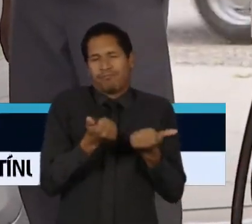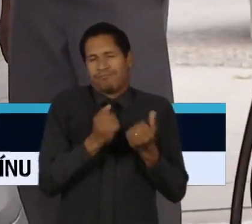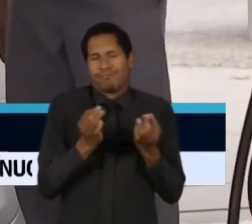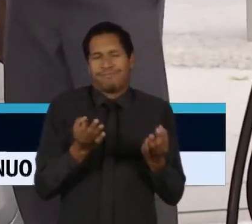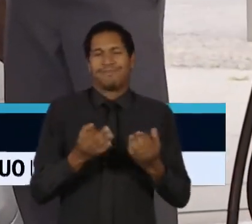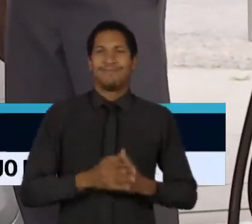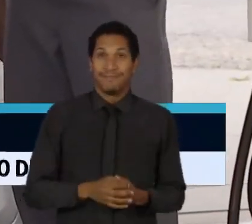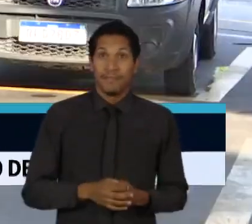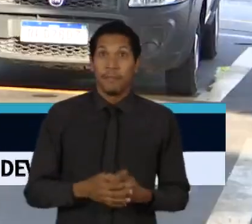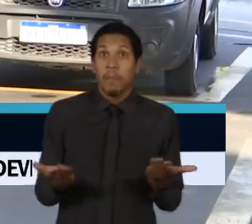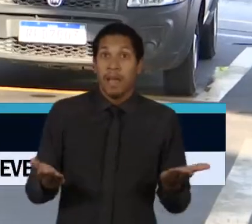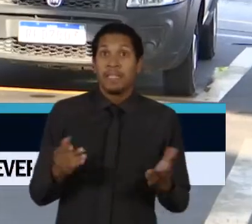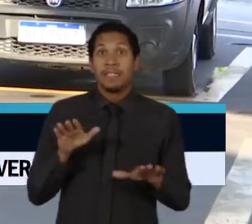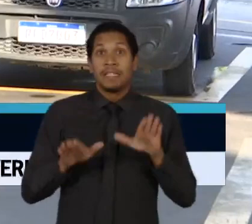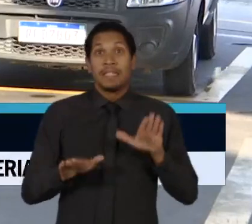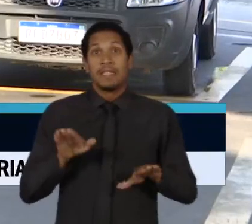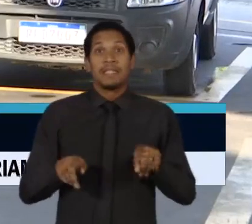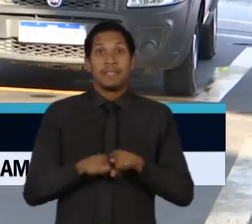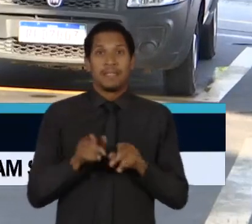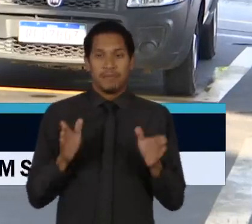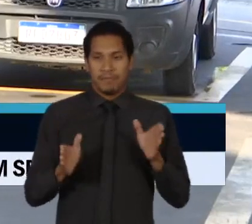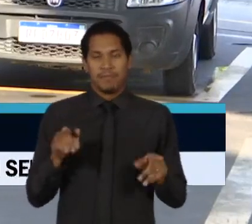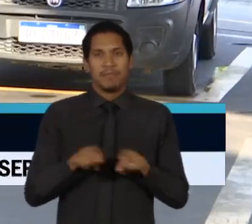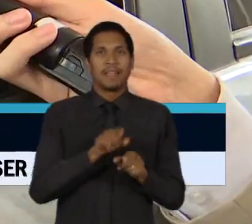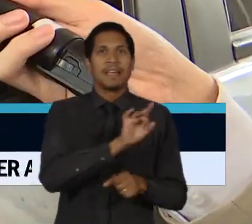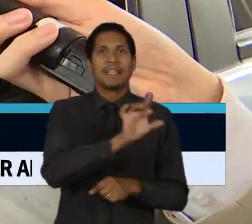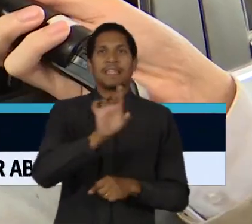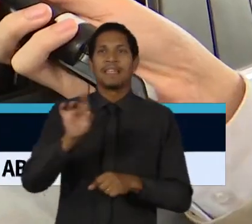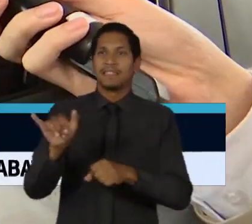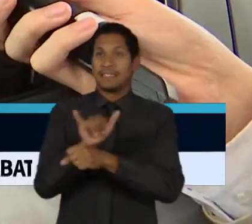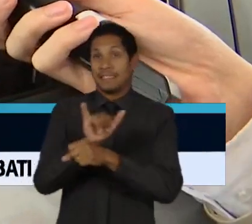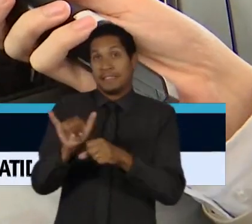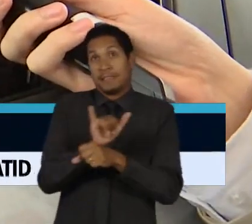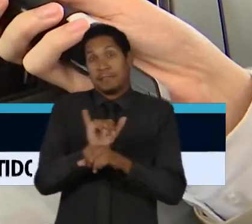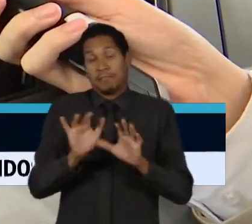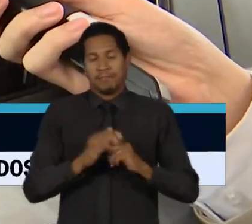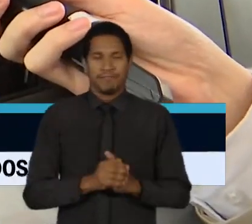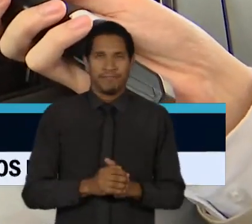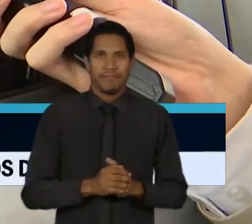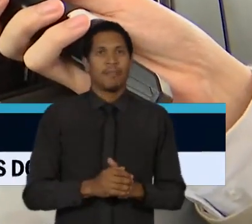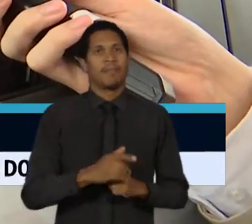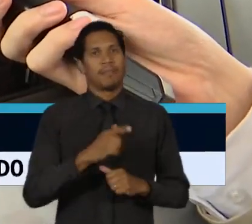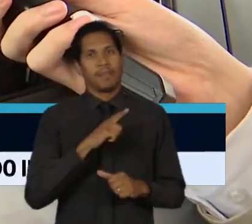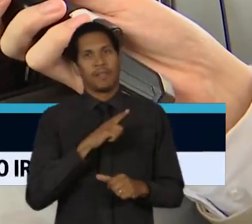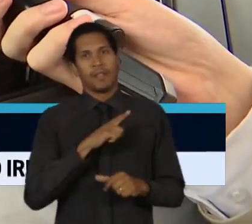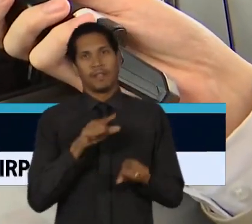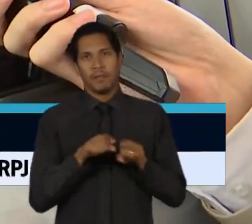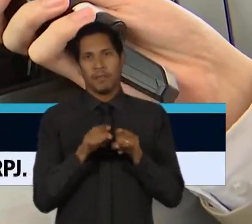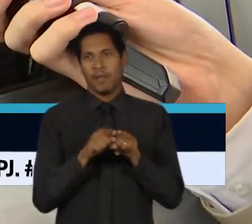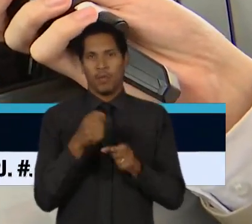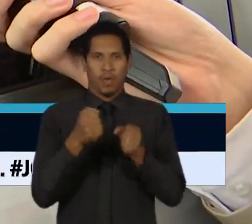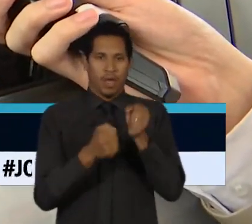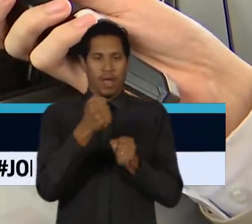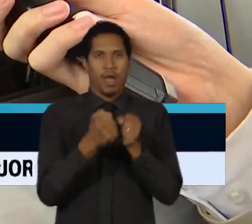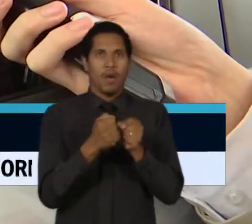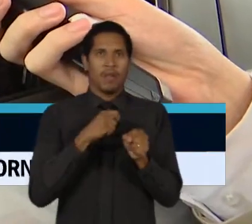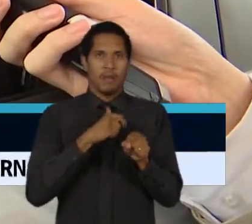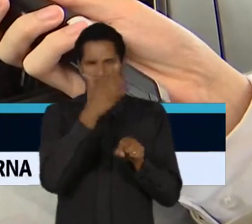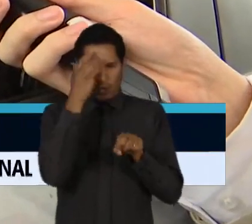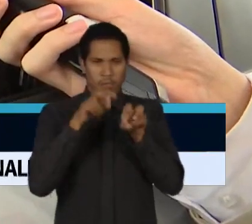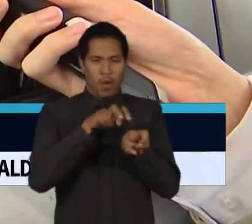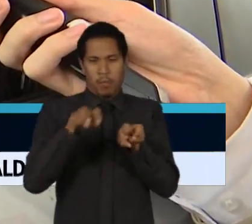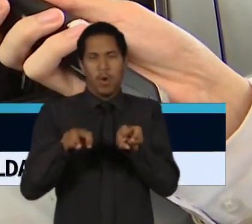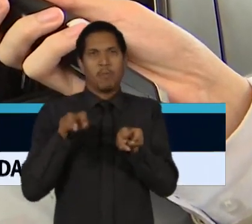magras, para economizar, cada um tem a sua estratégia. Eu levo o pessoal para trabalhar, meu carro vai cheio. E aí a gente acaba